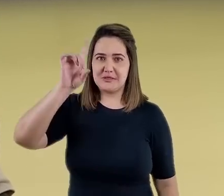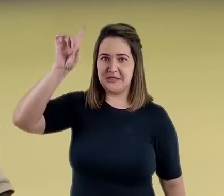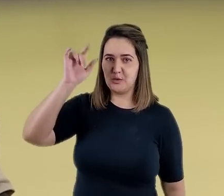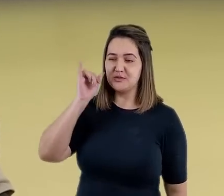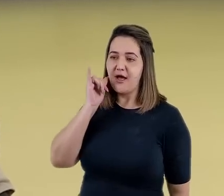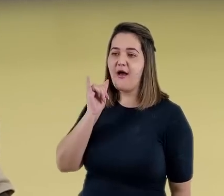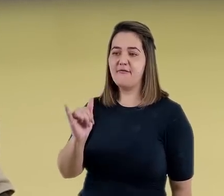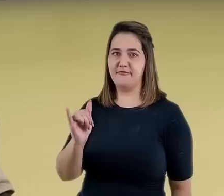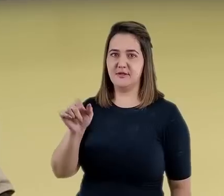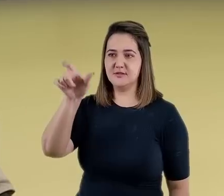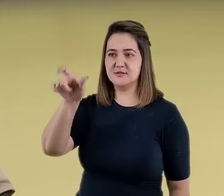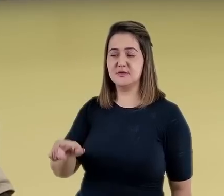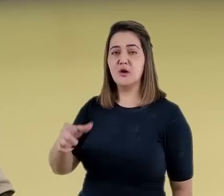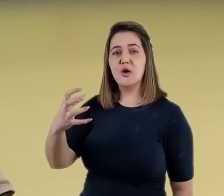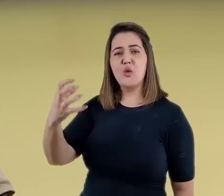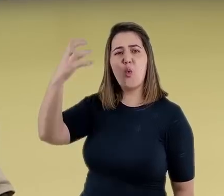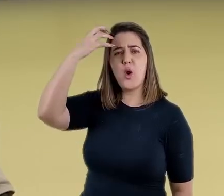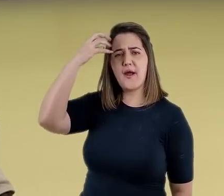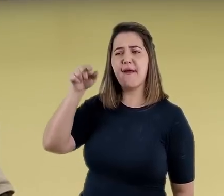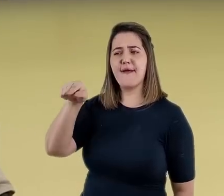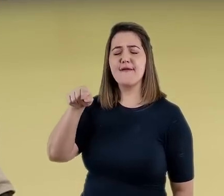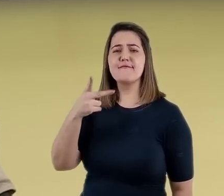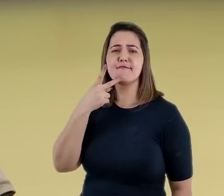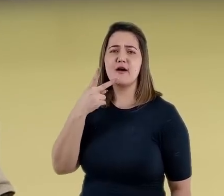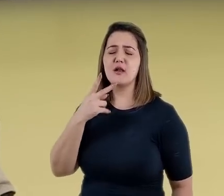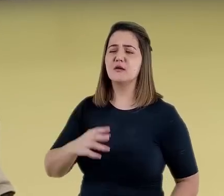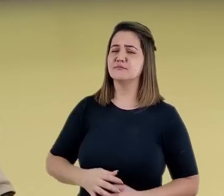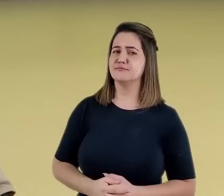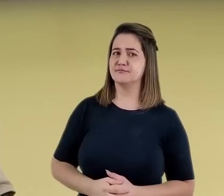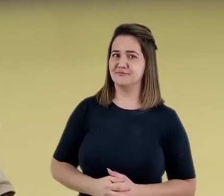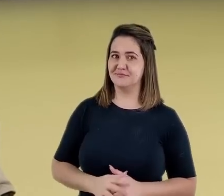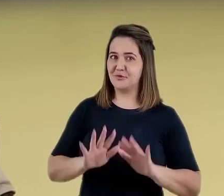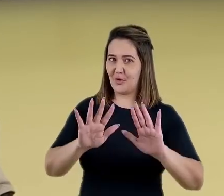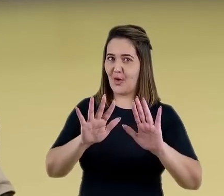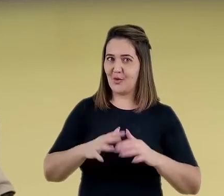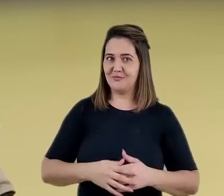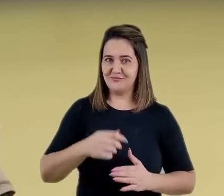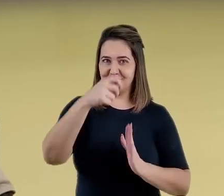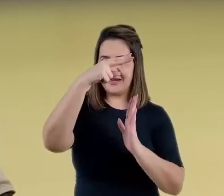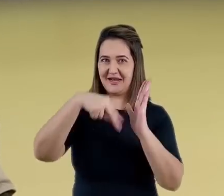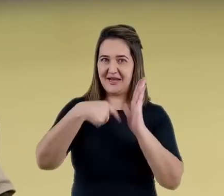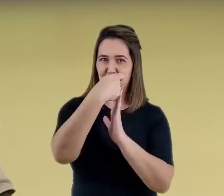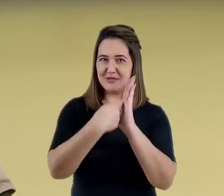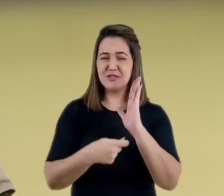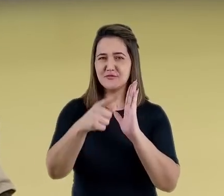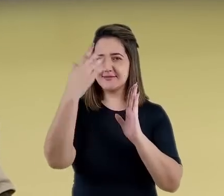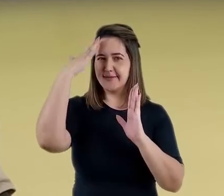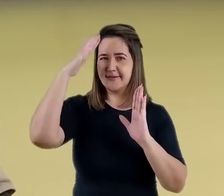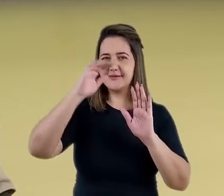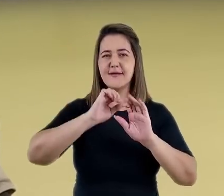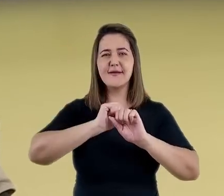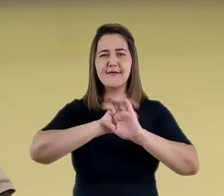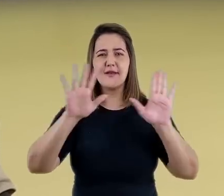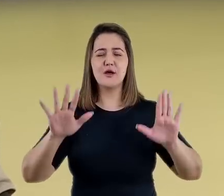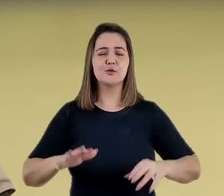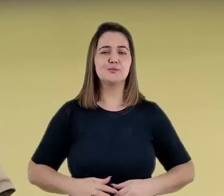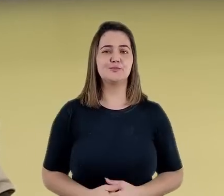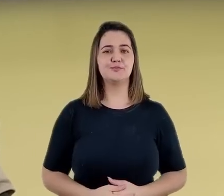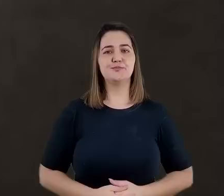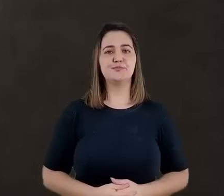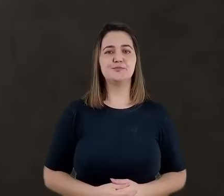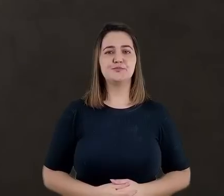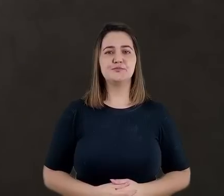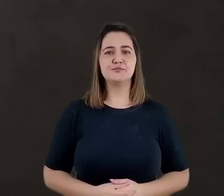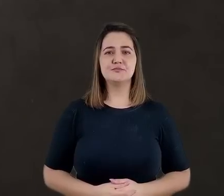um rei comum, com palavras, no mínimo, surrealistas. Olha o que Deus fala para esse indivíduo. Vou ler para